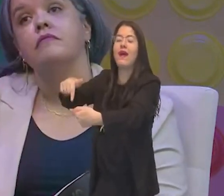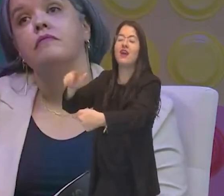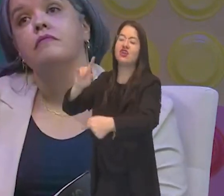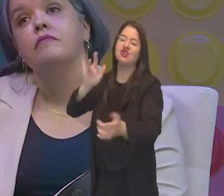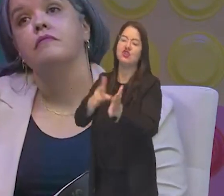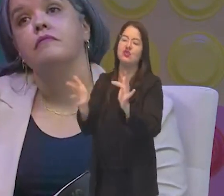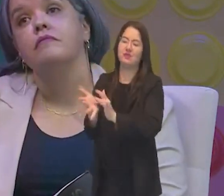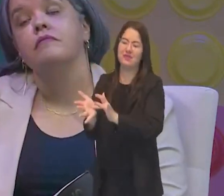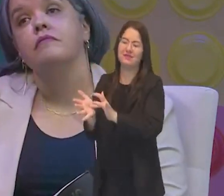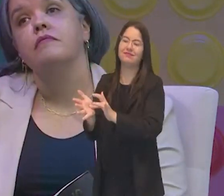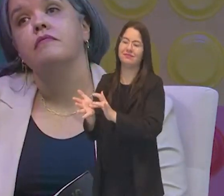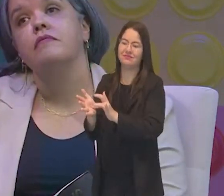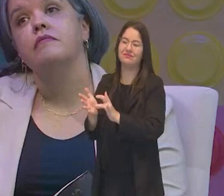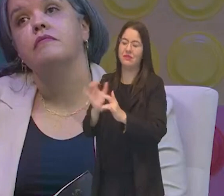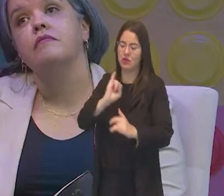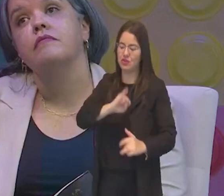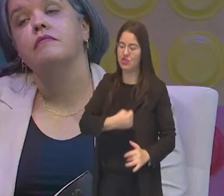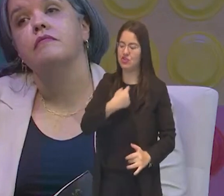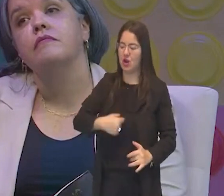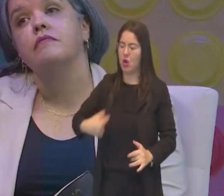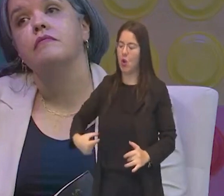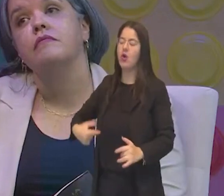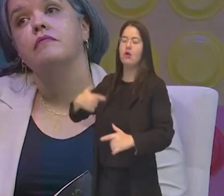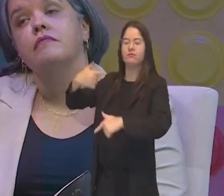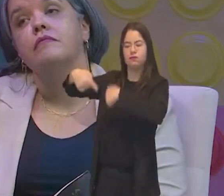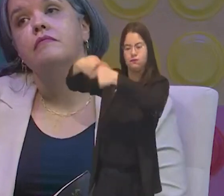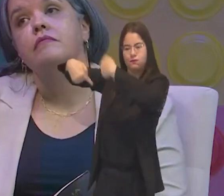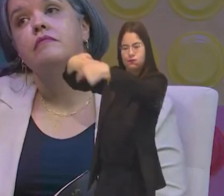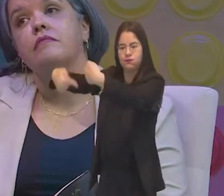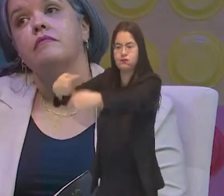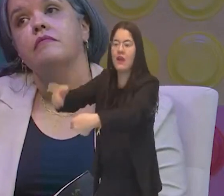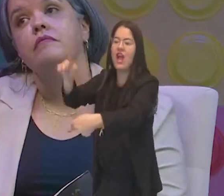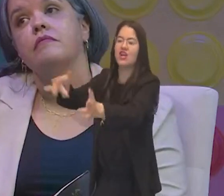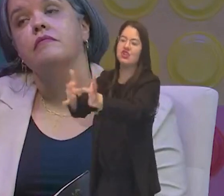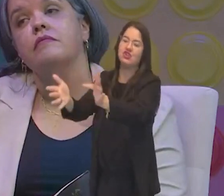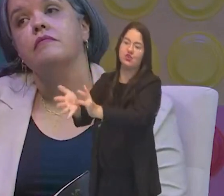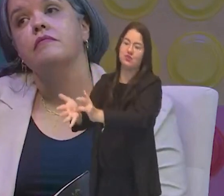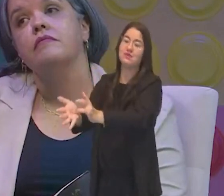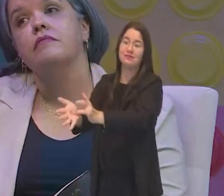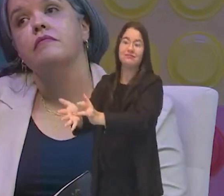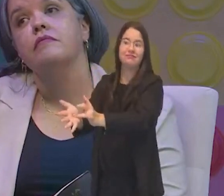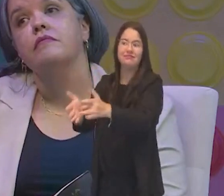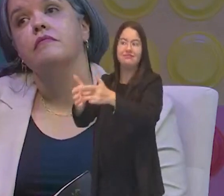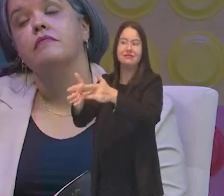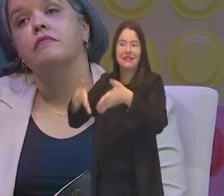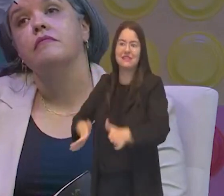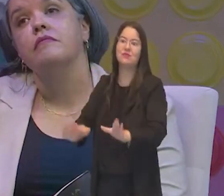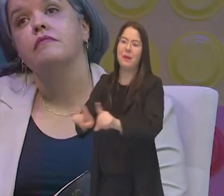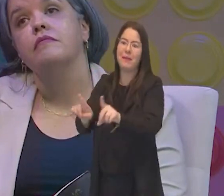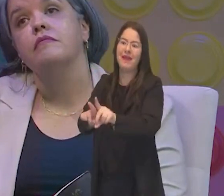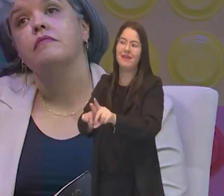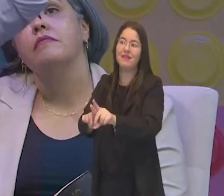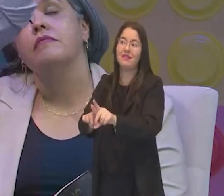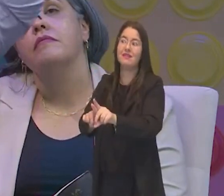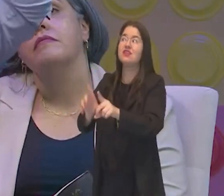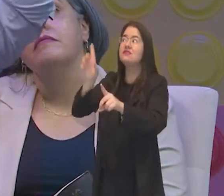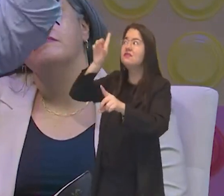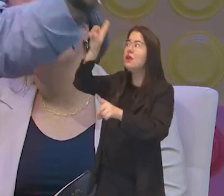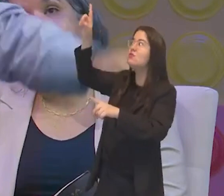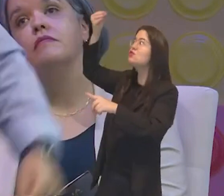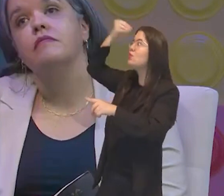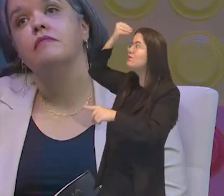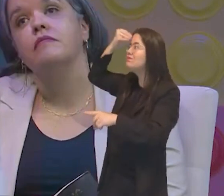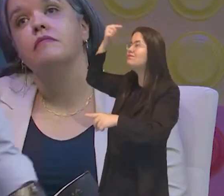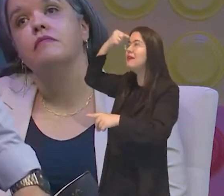Cristo, o nosso Senhor. Foi por mim, foi por você que Deus cuidou